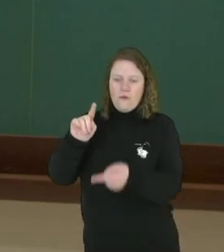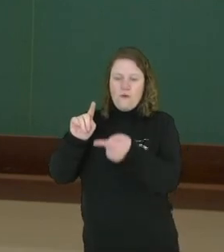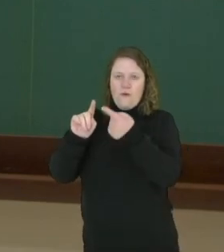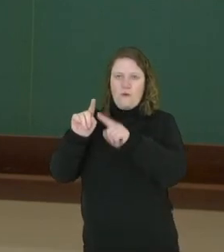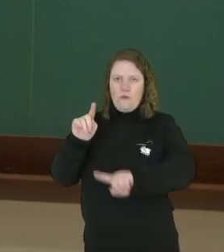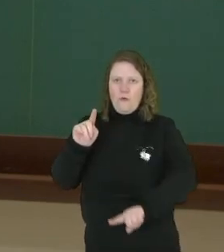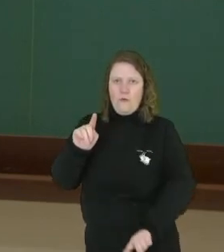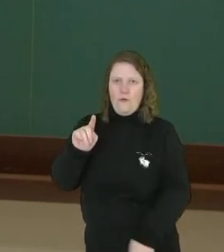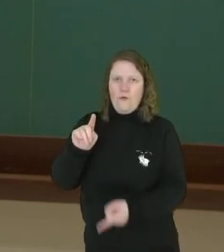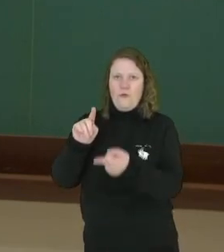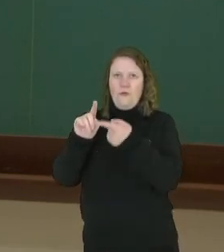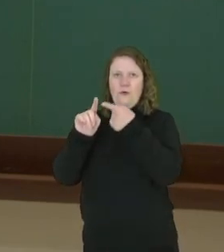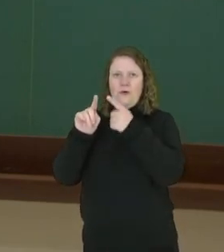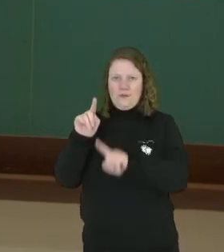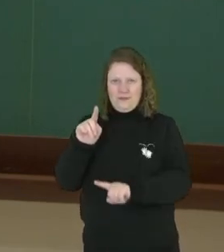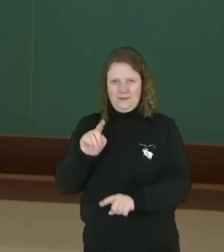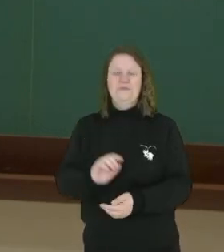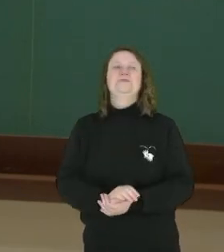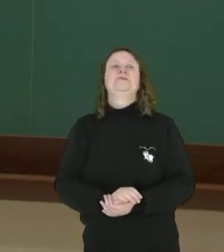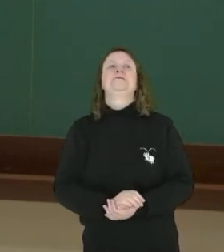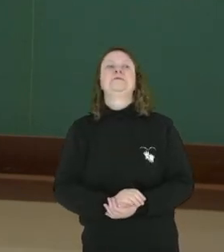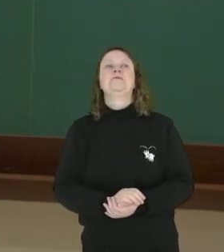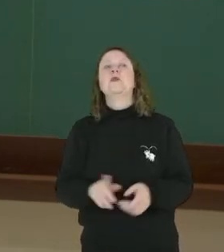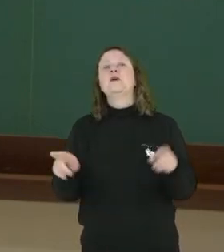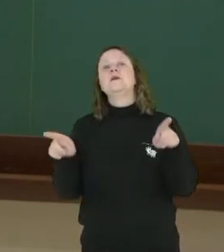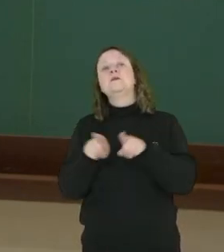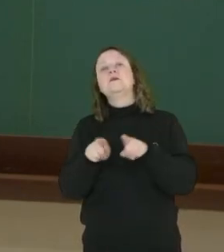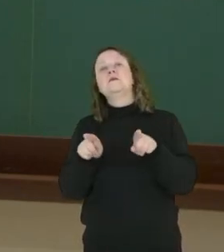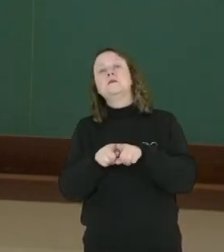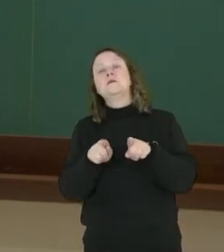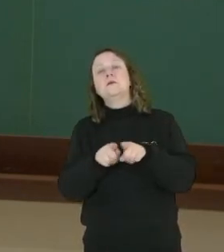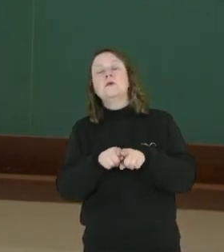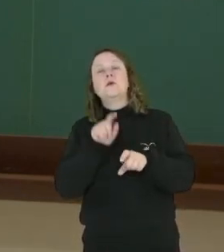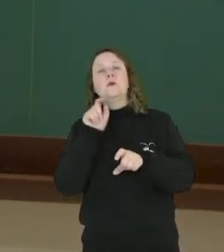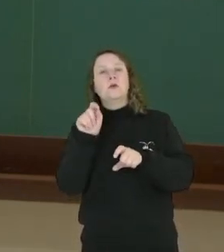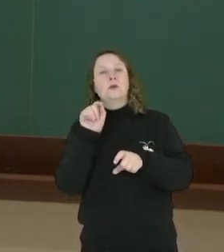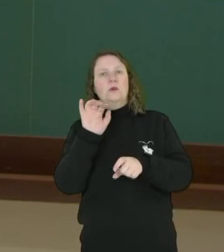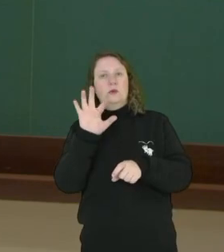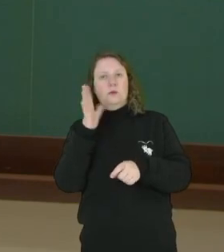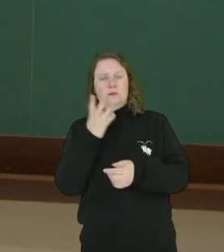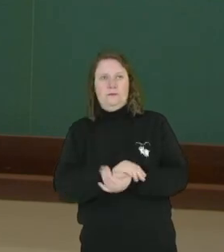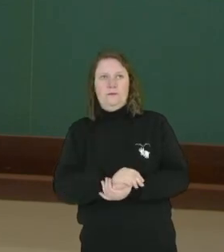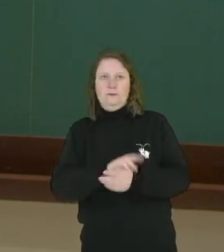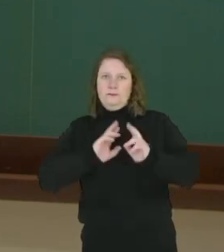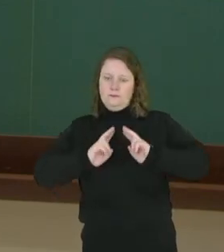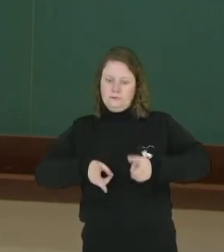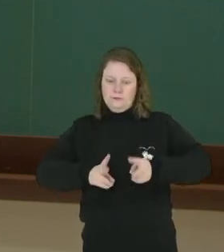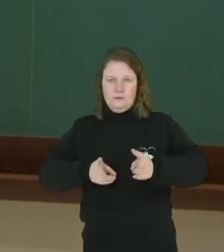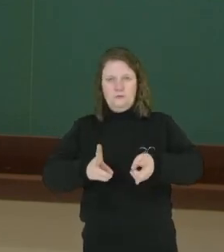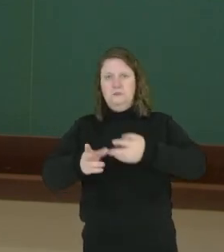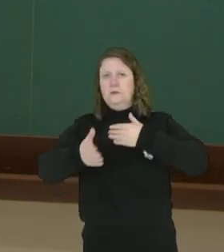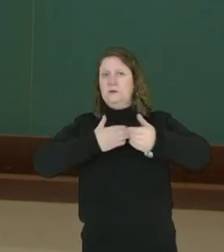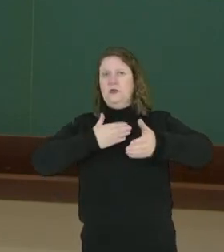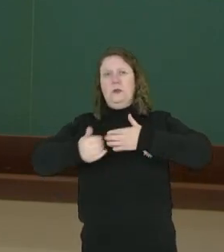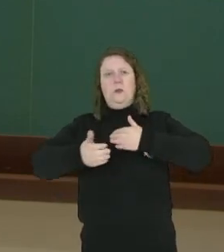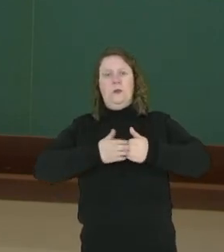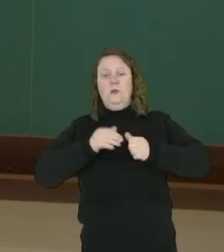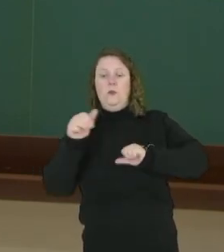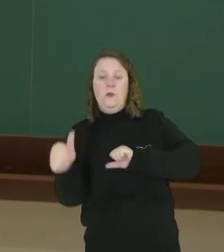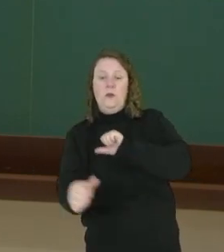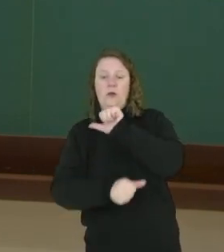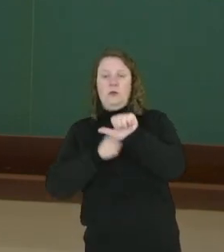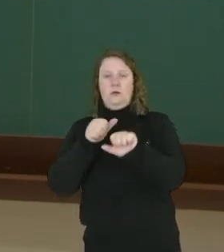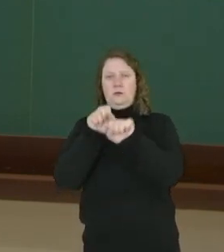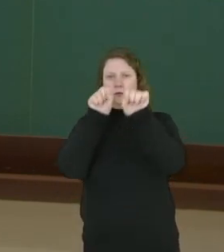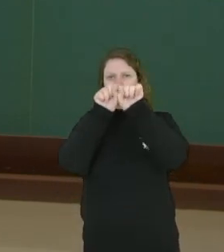diz, ok? Em um sistema conservativo, a energia mecânica total permanece constante, qualquer que seja a transformação do